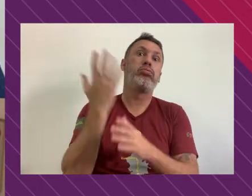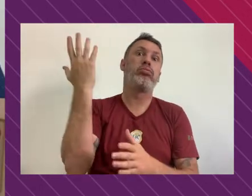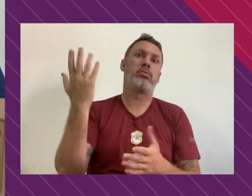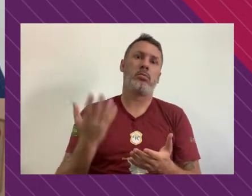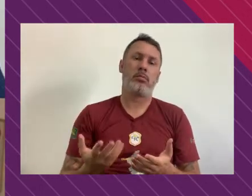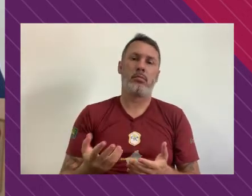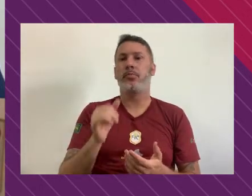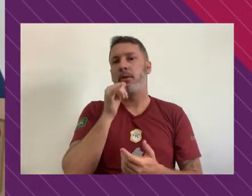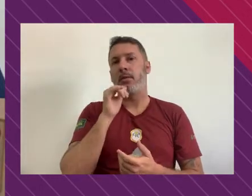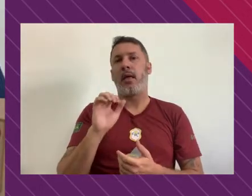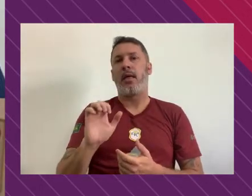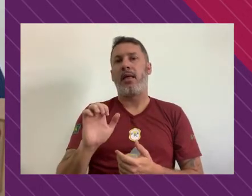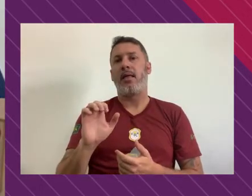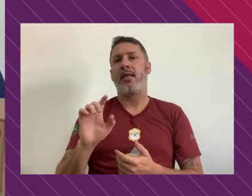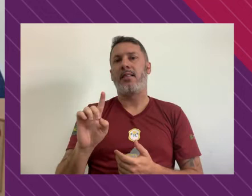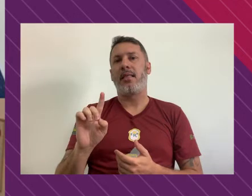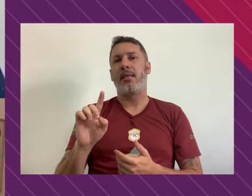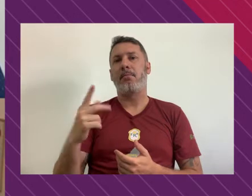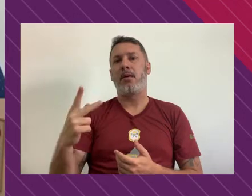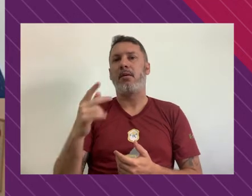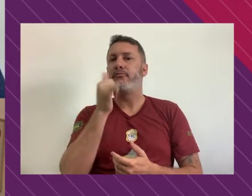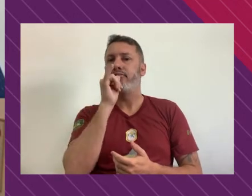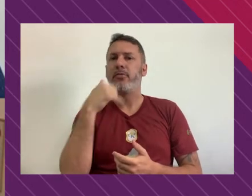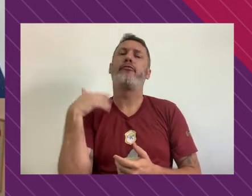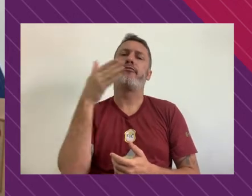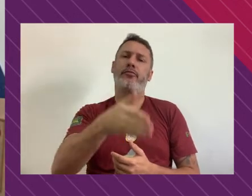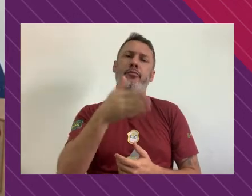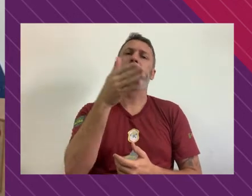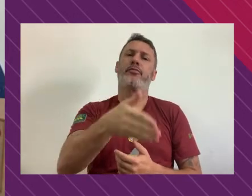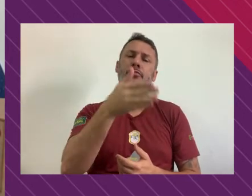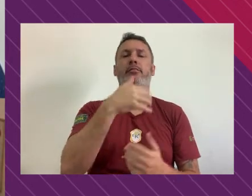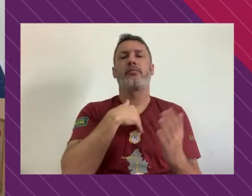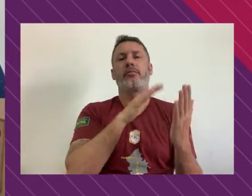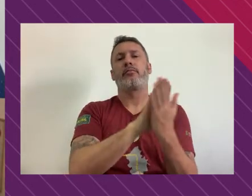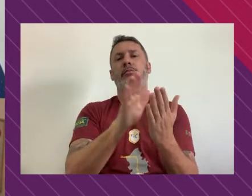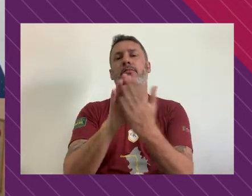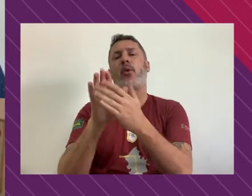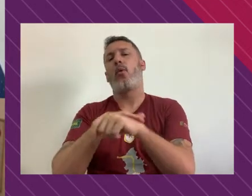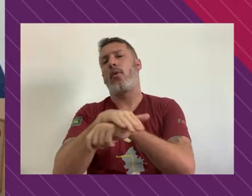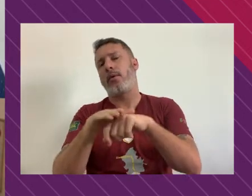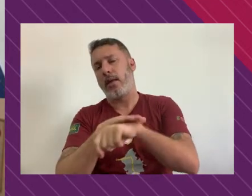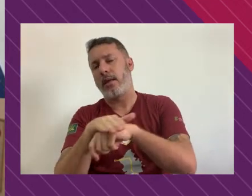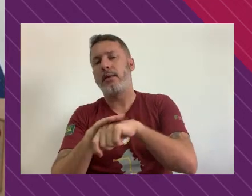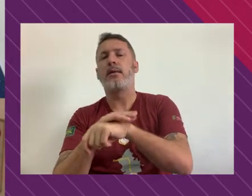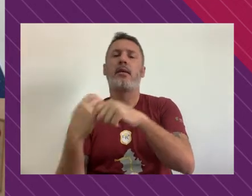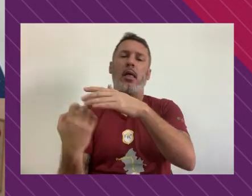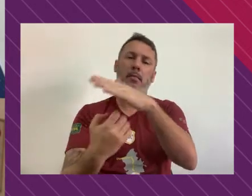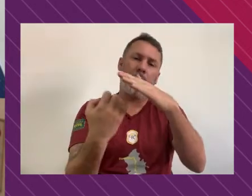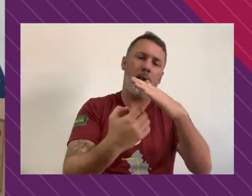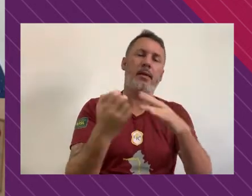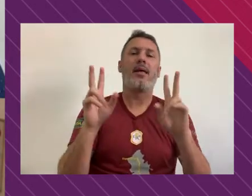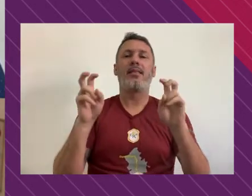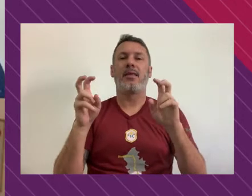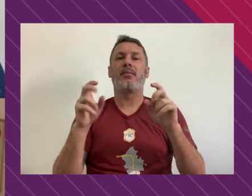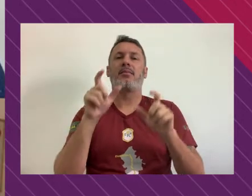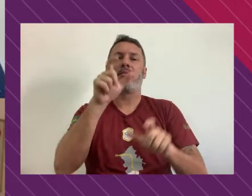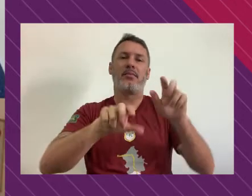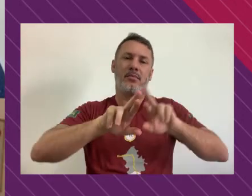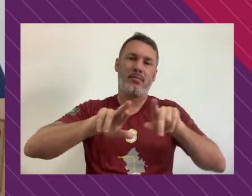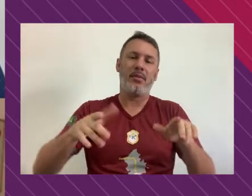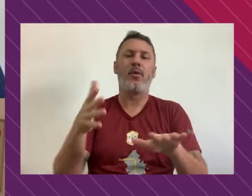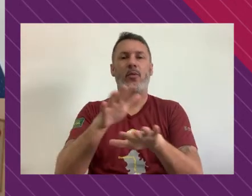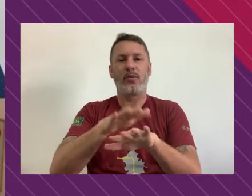cliente nosso em São Paulo, que está aí no Espírito Santo, né? Conversar com outras empresas aí do estado também sobre essa temática. Esse